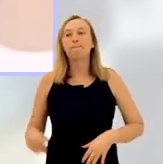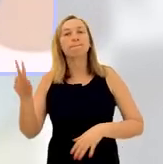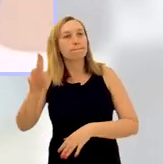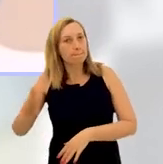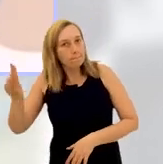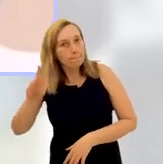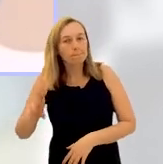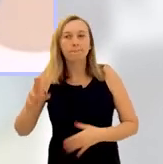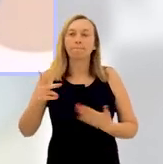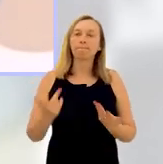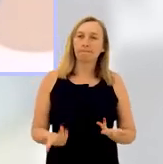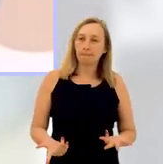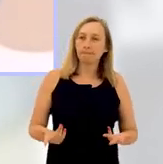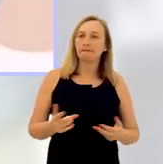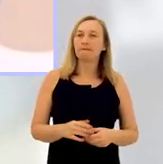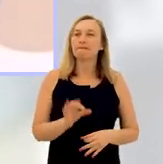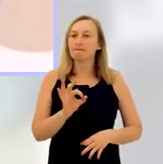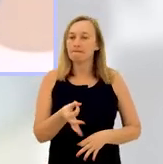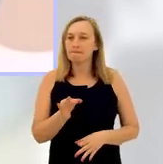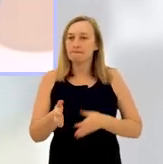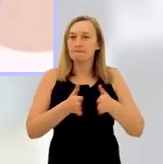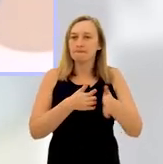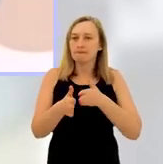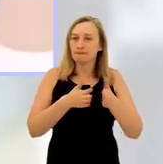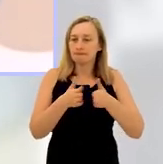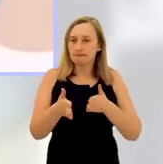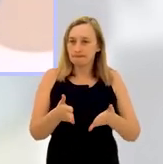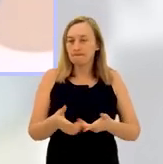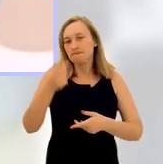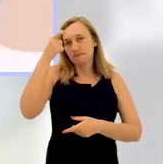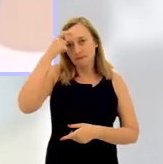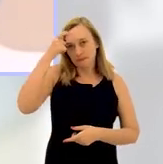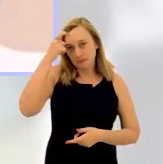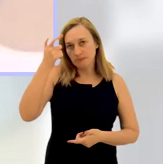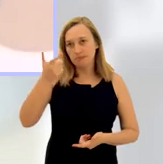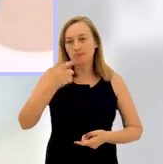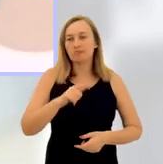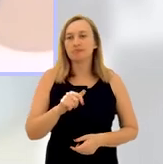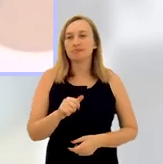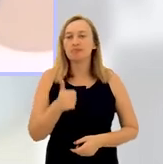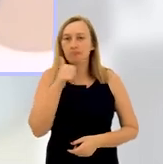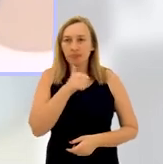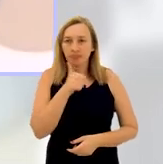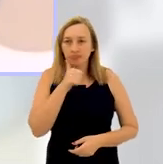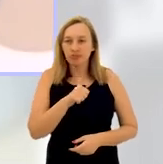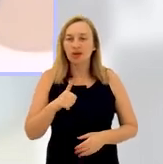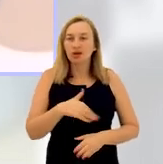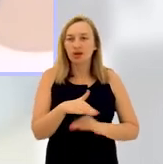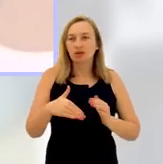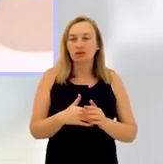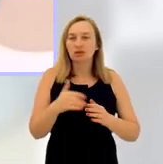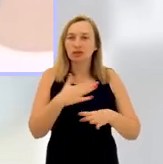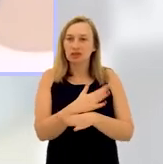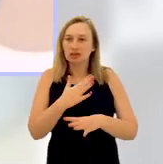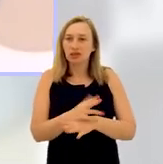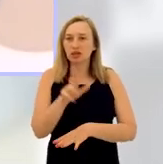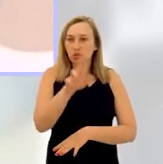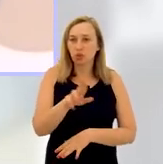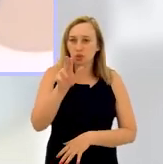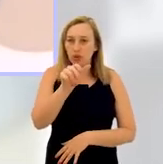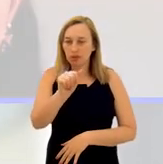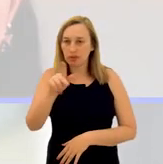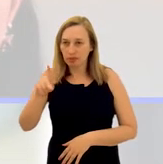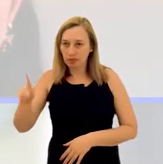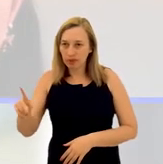enfrentamento, universidades, repartições públicas, para ter de fato uma sensibilização, uma conscientização de mulheres e toda a sociedade sobre o uso